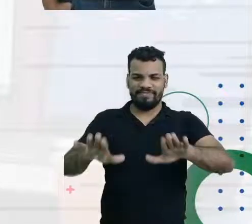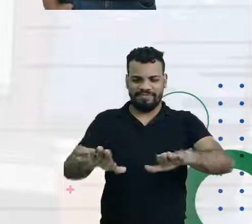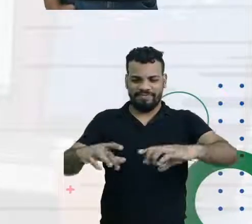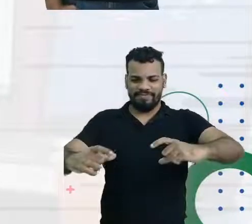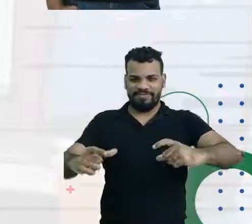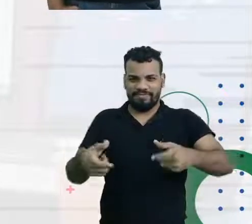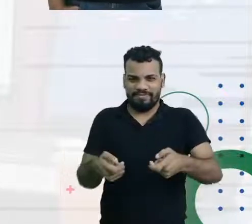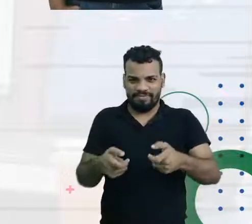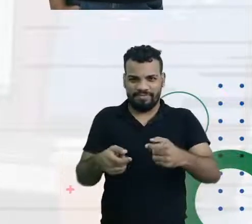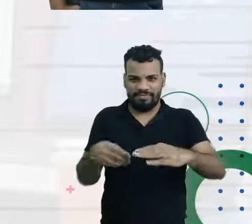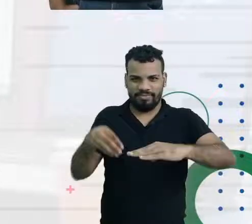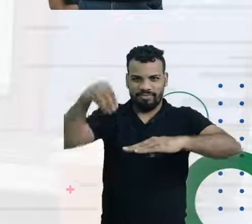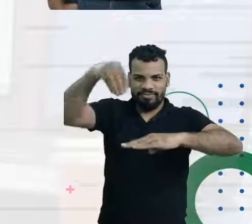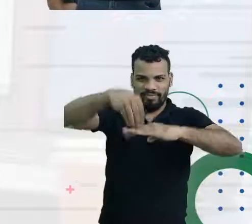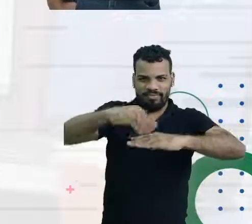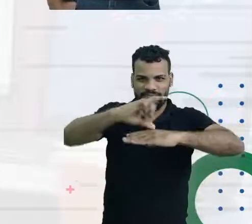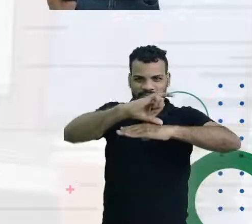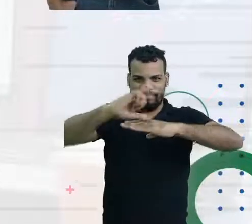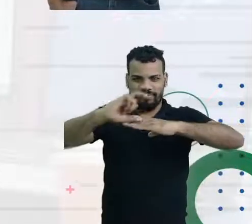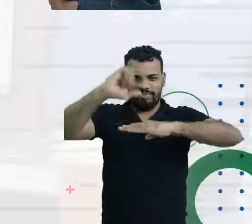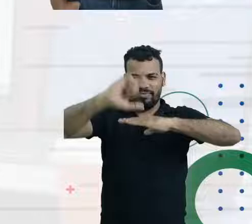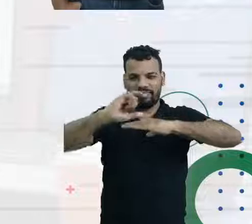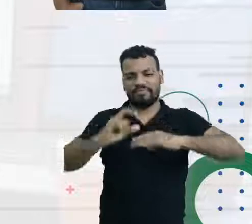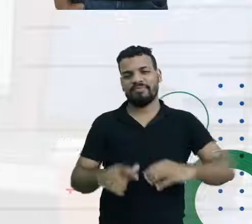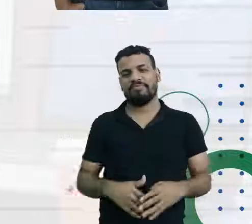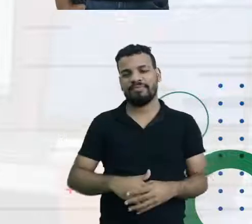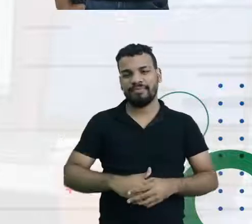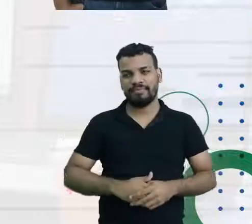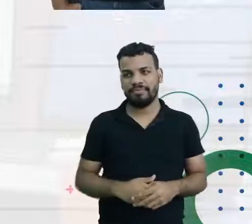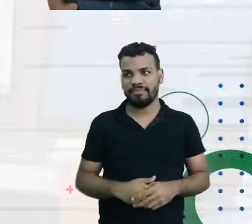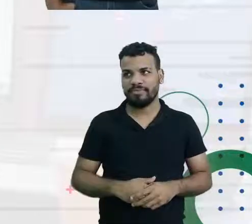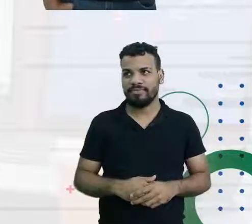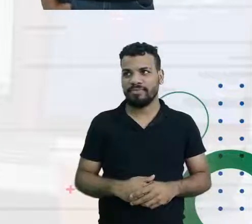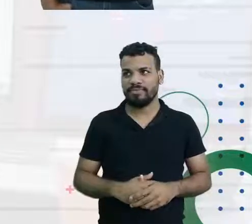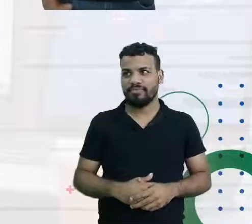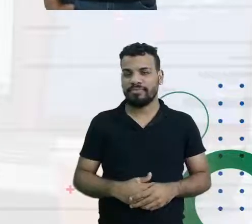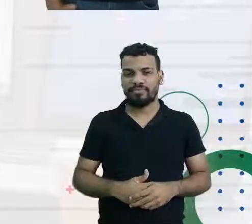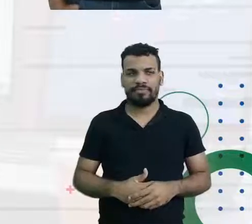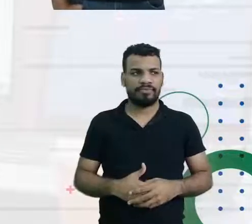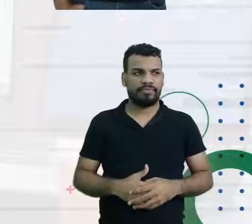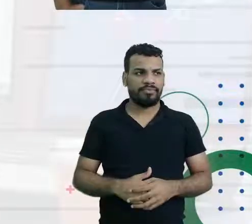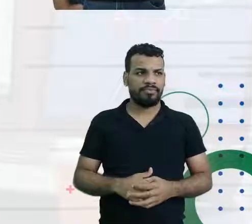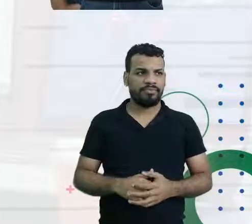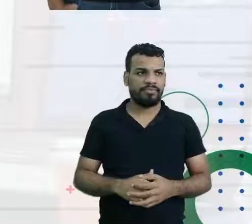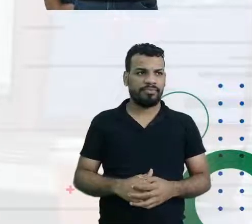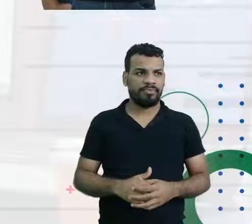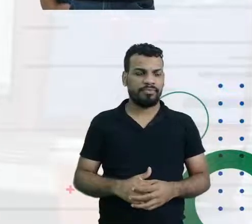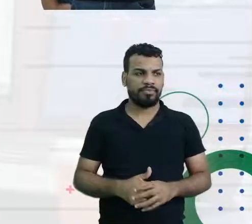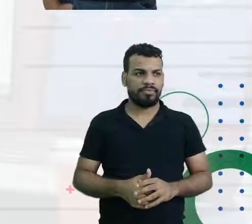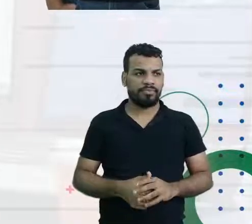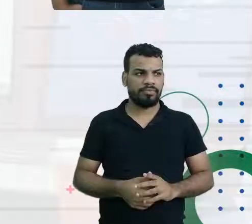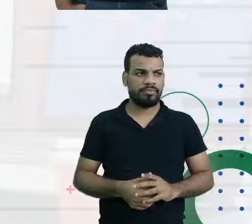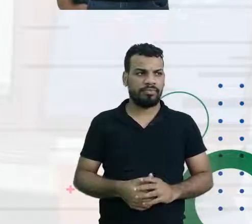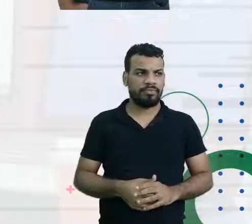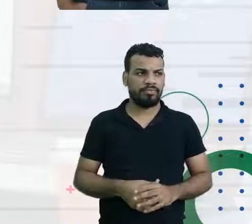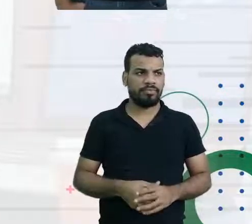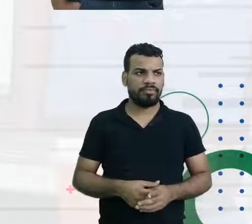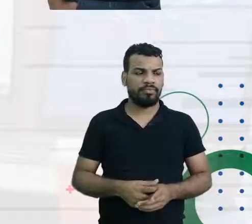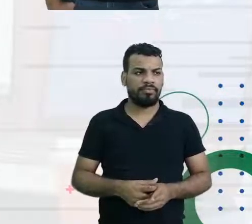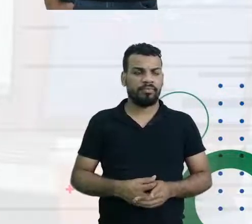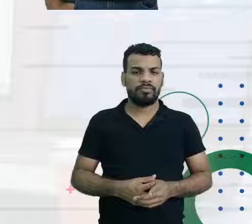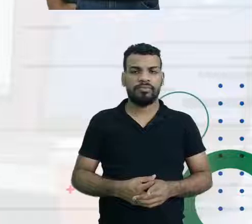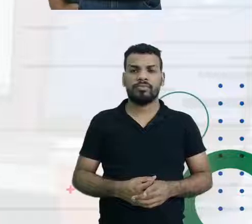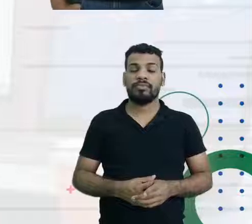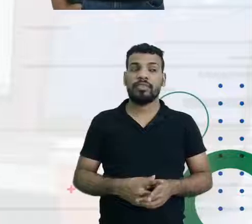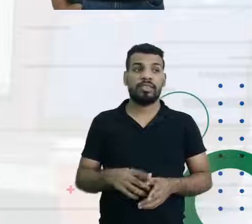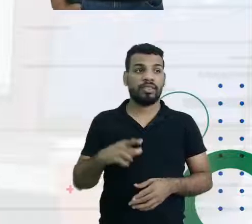essa é uma história curiosa do Mario, que os desenvolvedores estavam com dificuldades em